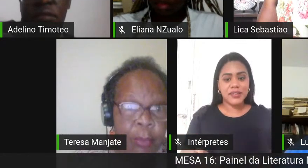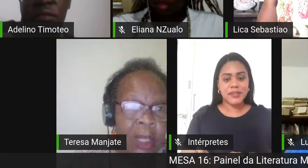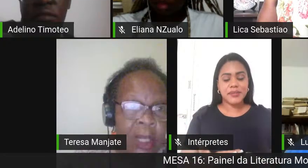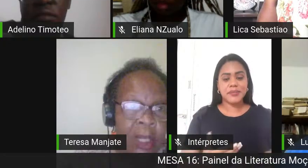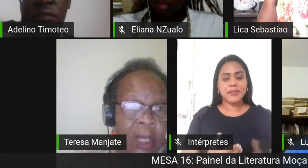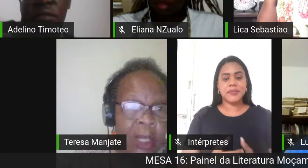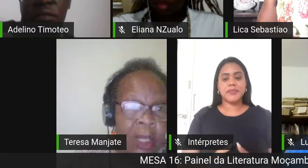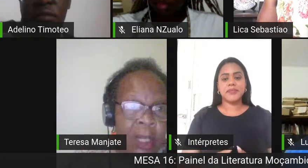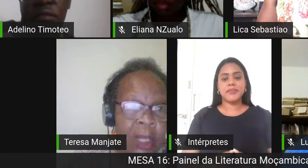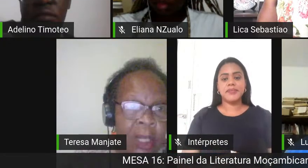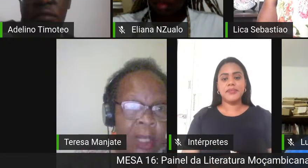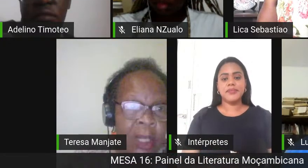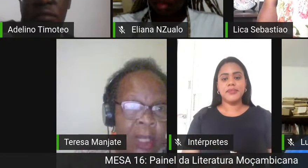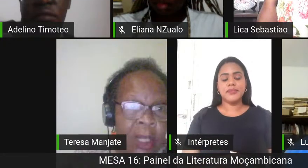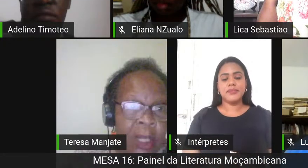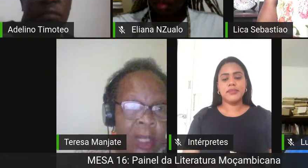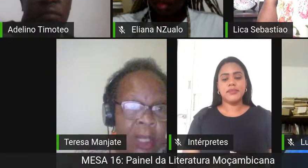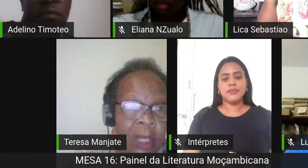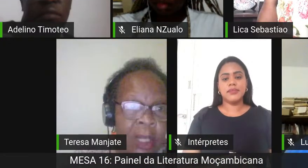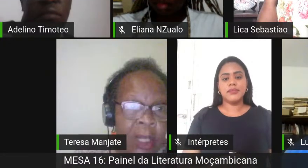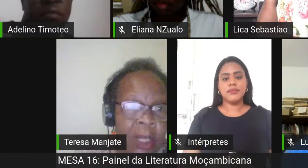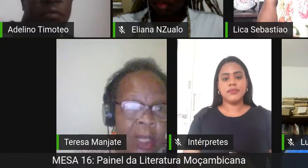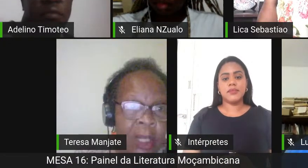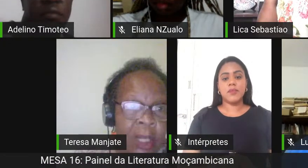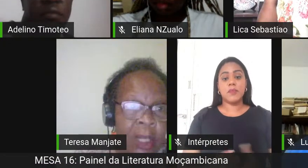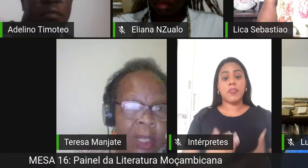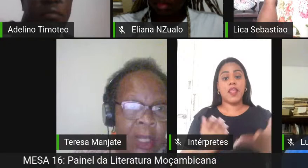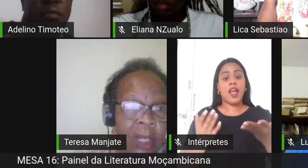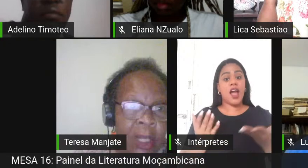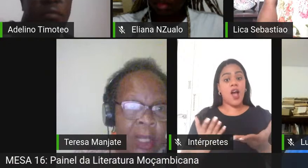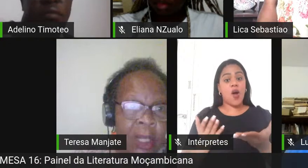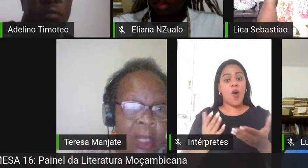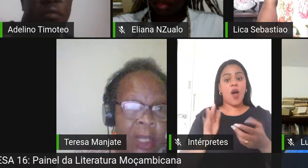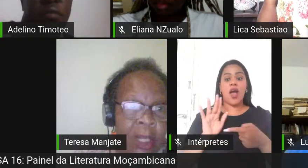Passo agora a apresentar os nossos convidados escritores.